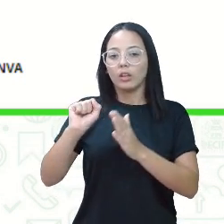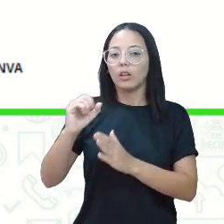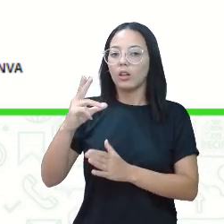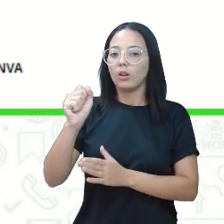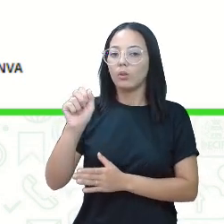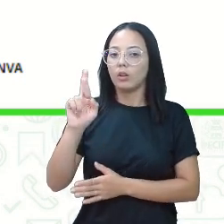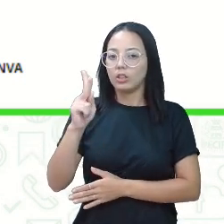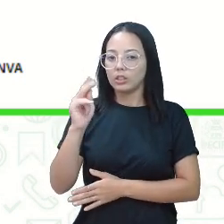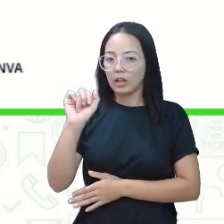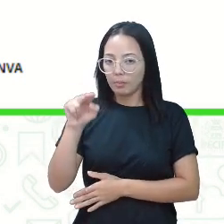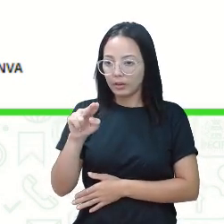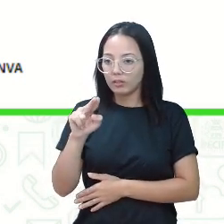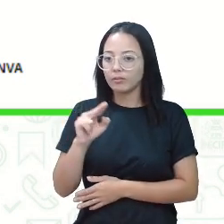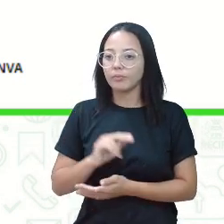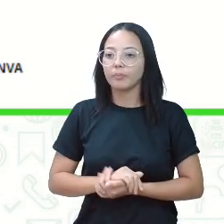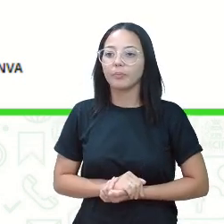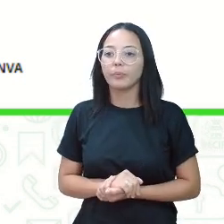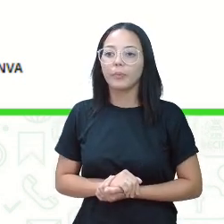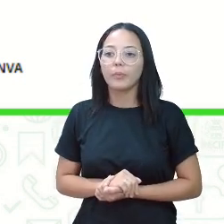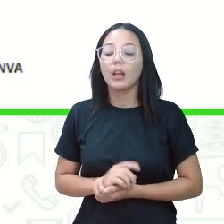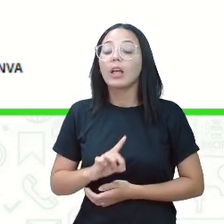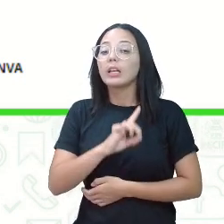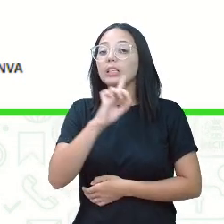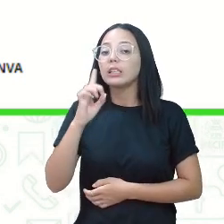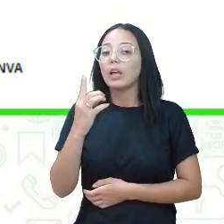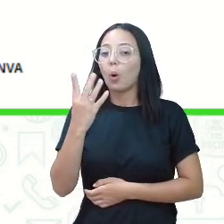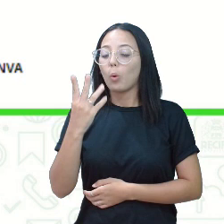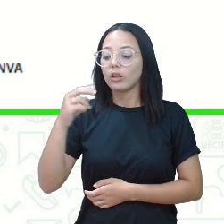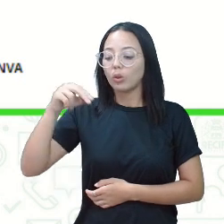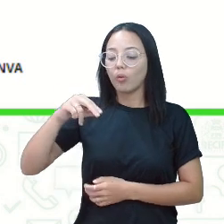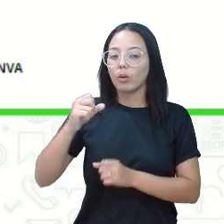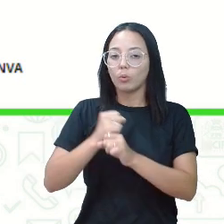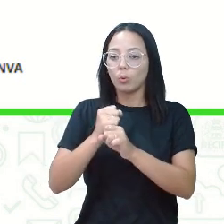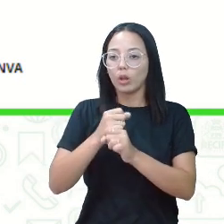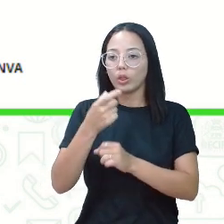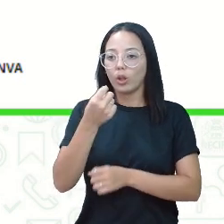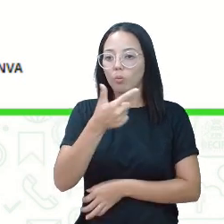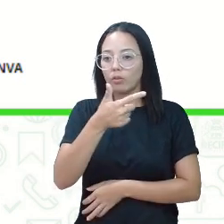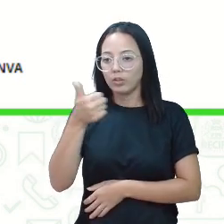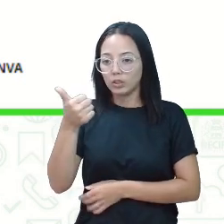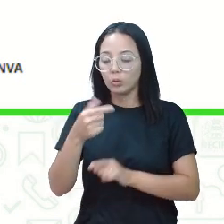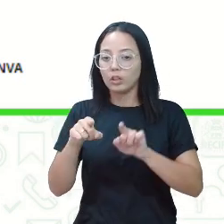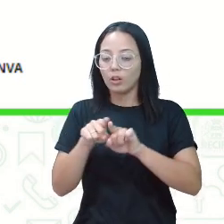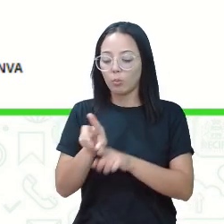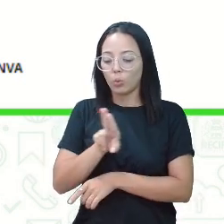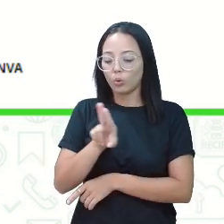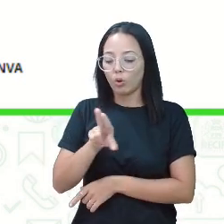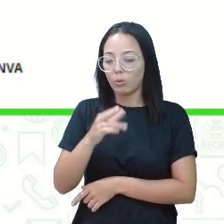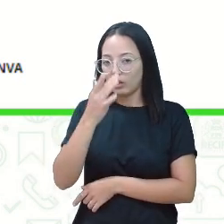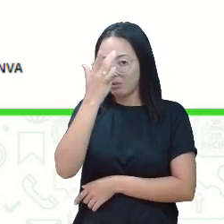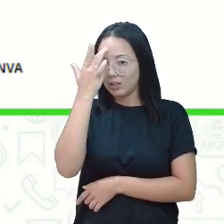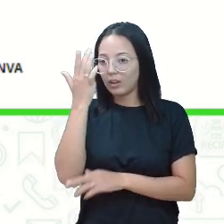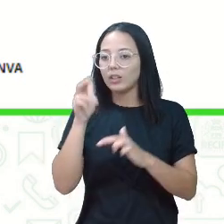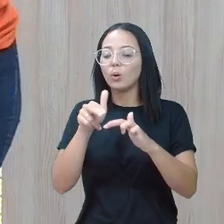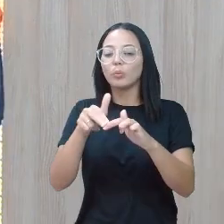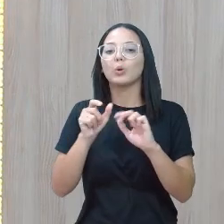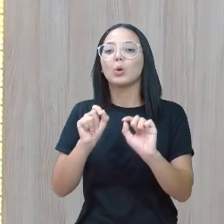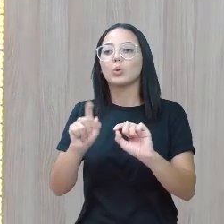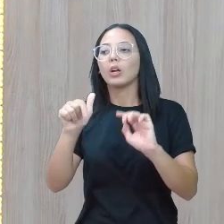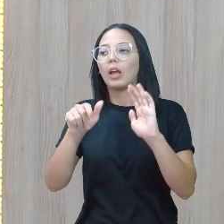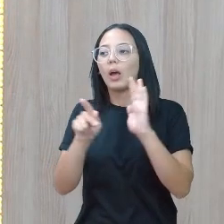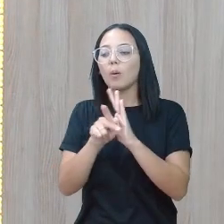Scarpin. Datou dia 4 de novembro de 2021 e abaixo o nome da pessoa. Então, isso aí é um